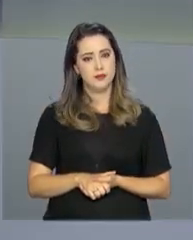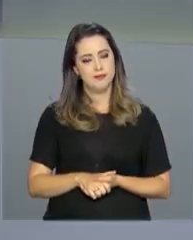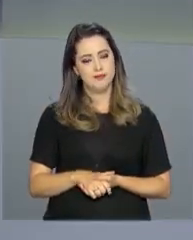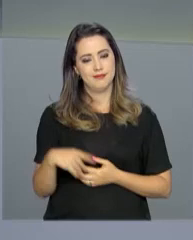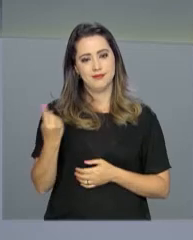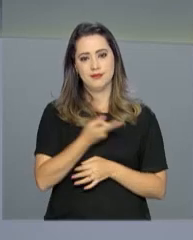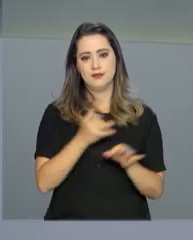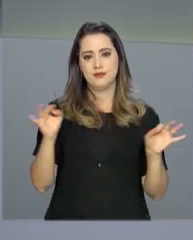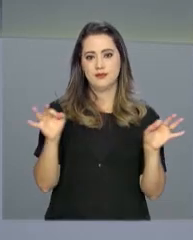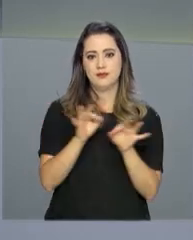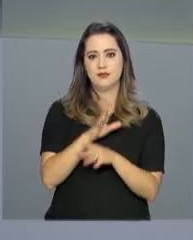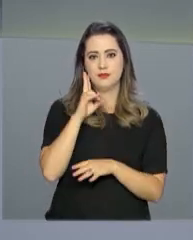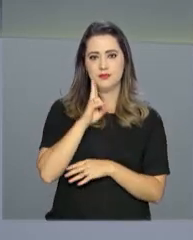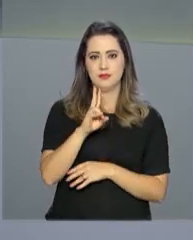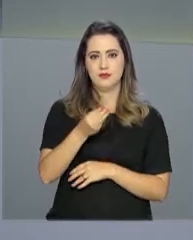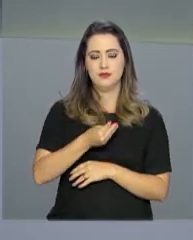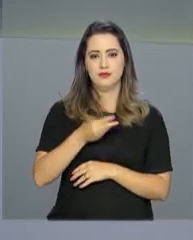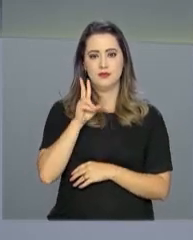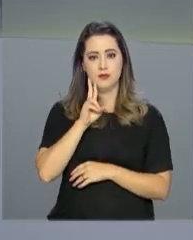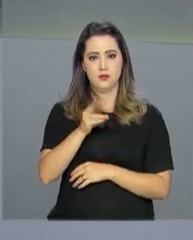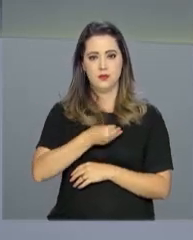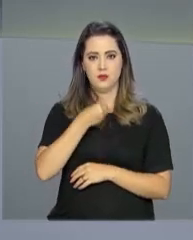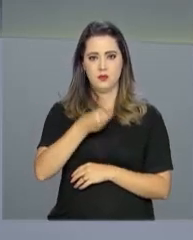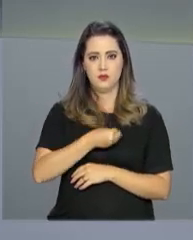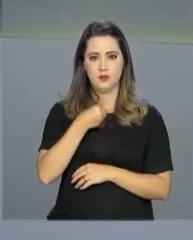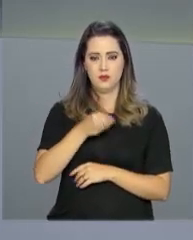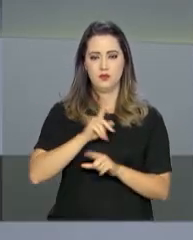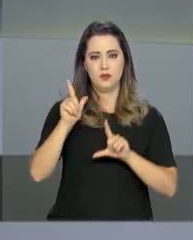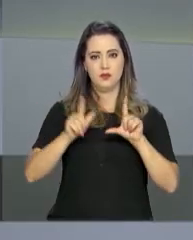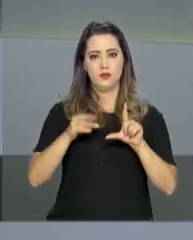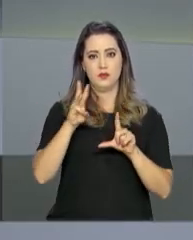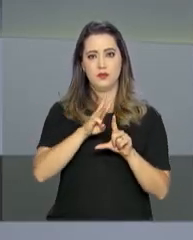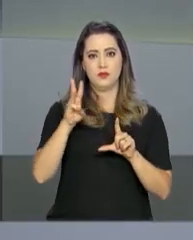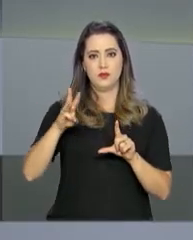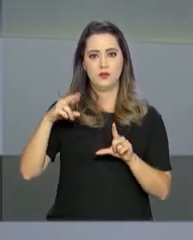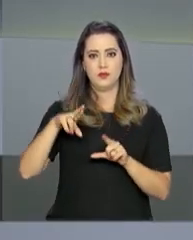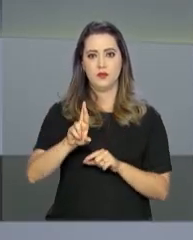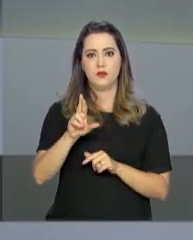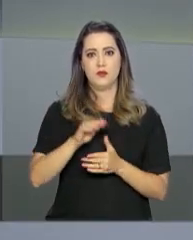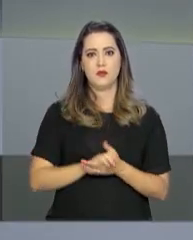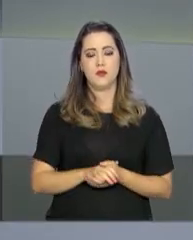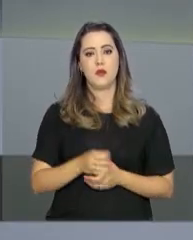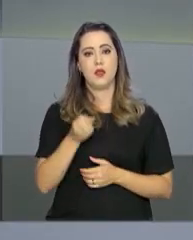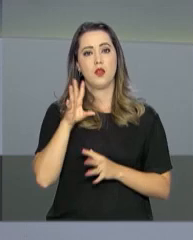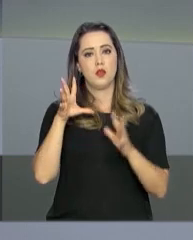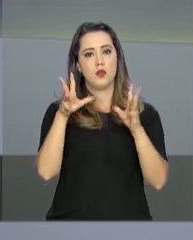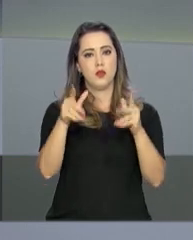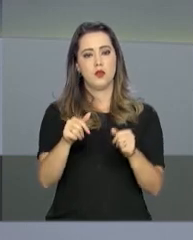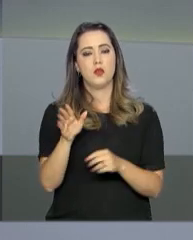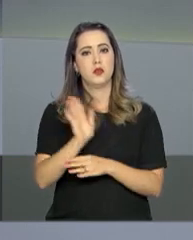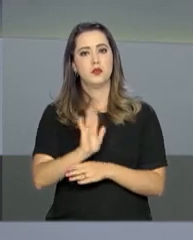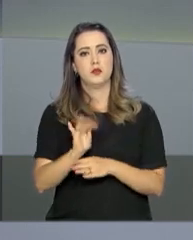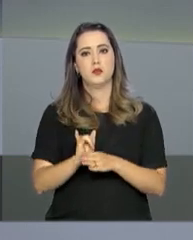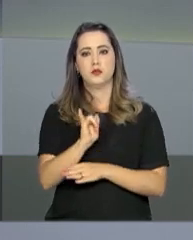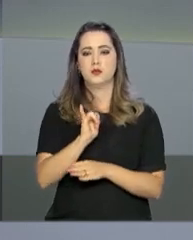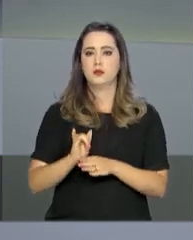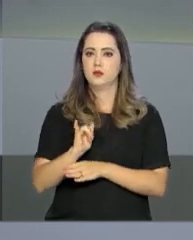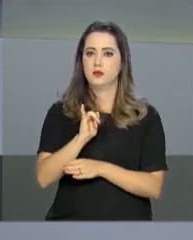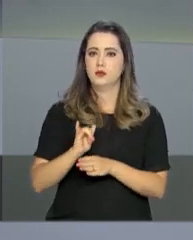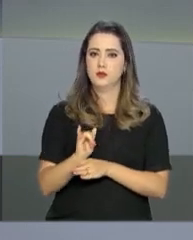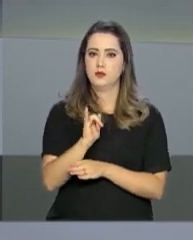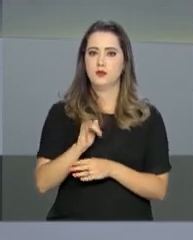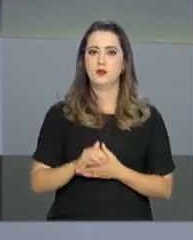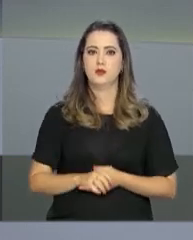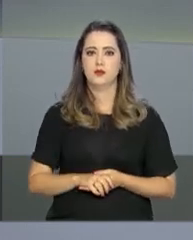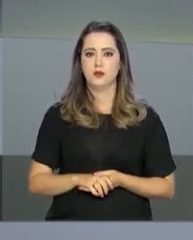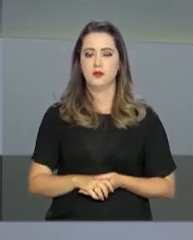Nós ficamos por aqui. Você acompanha a programação ao vivo pelo site da NBR na internet. E todas as reportagens estão disponíveis em